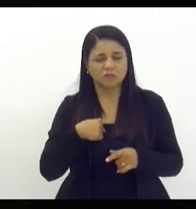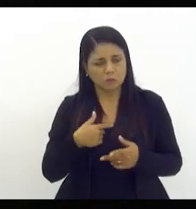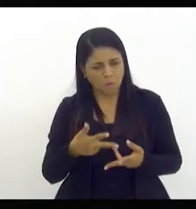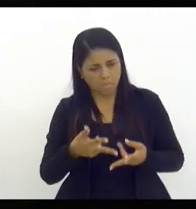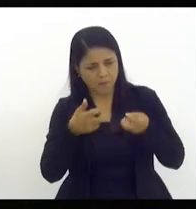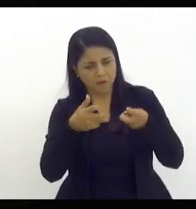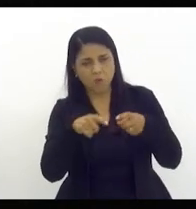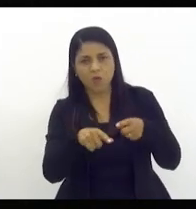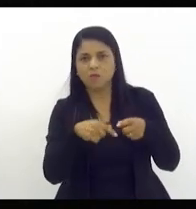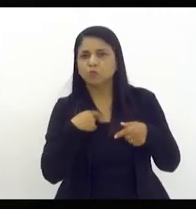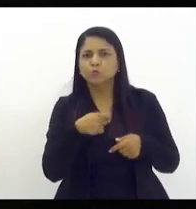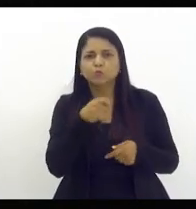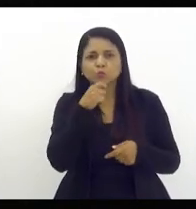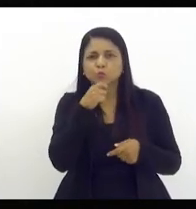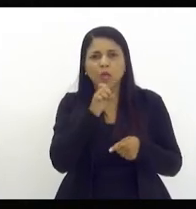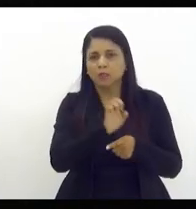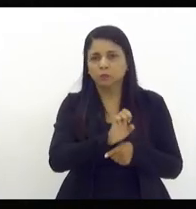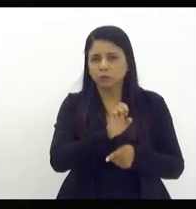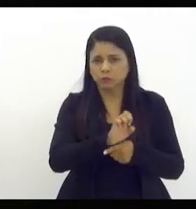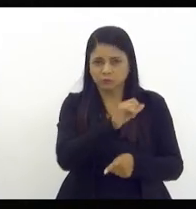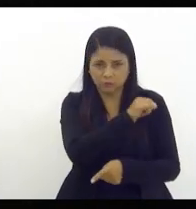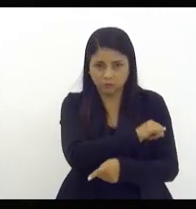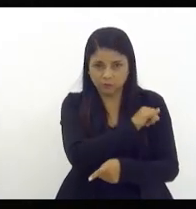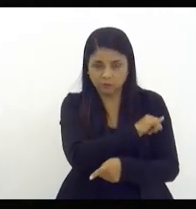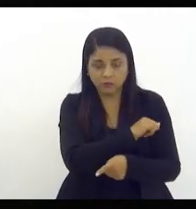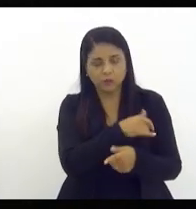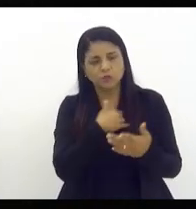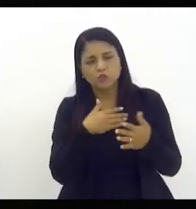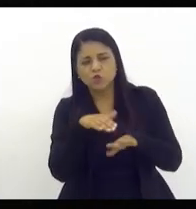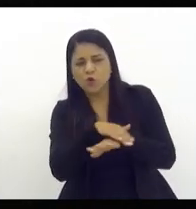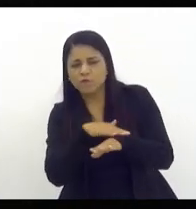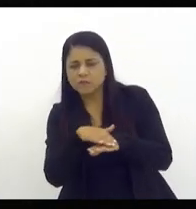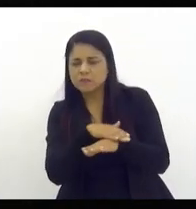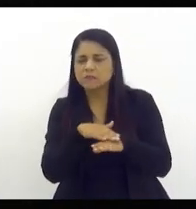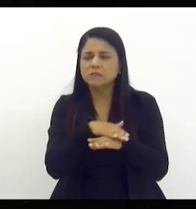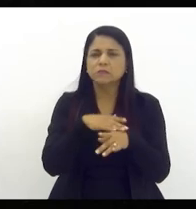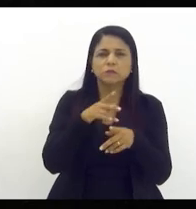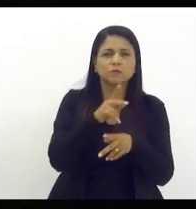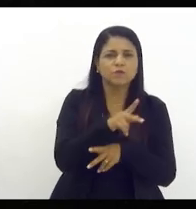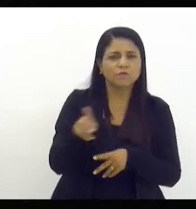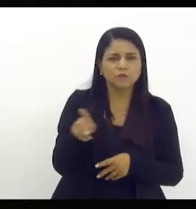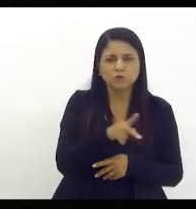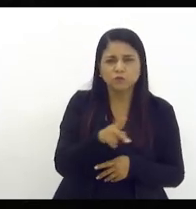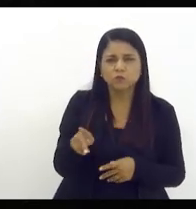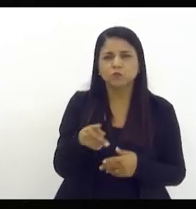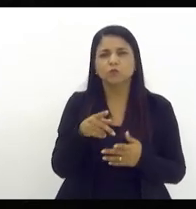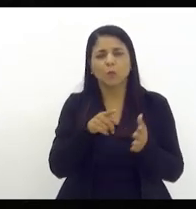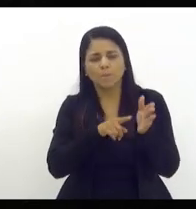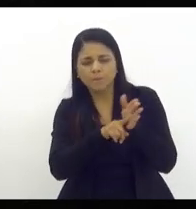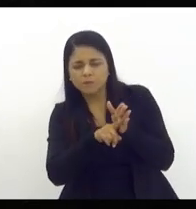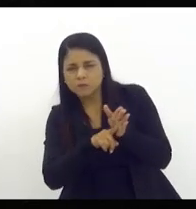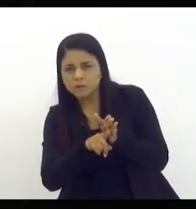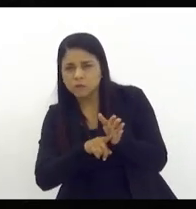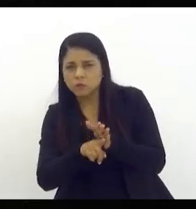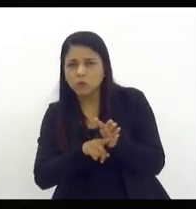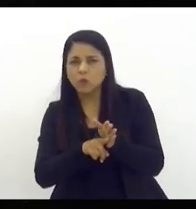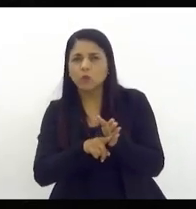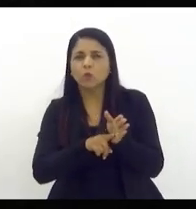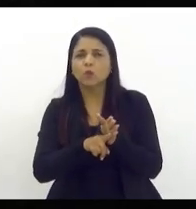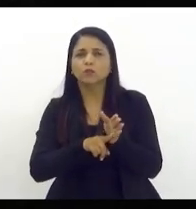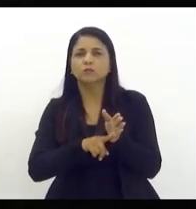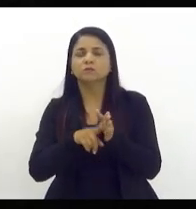um programa. Ao conversar com professores, pesquisadores, inclusive das